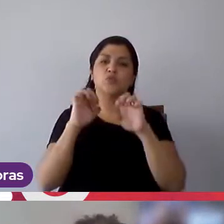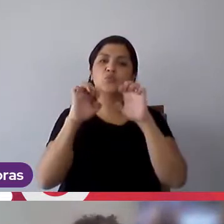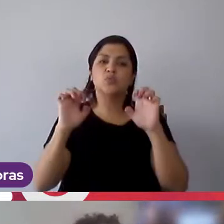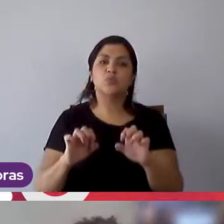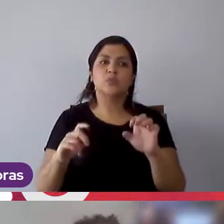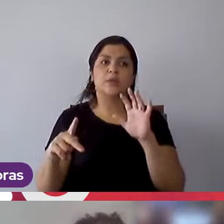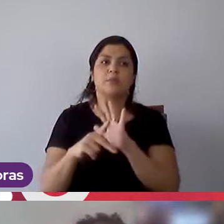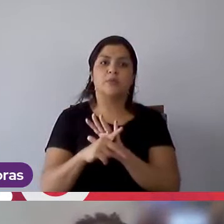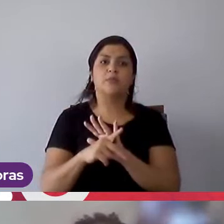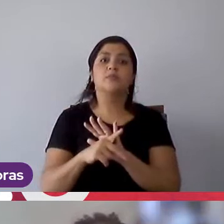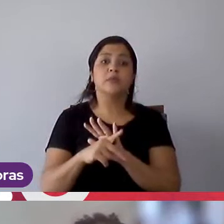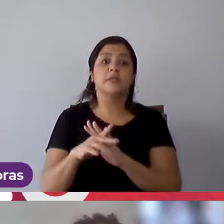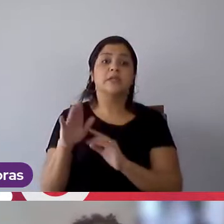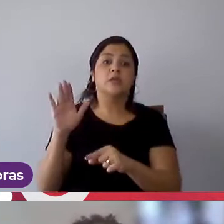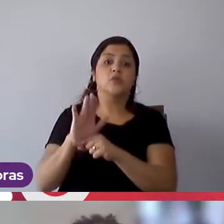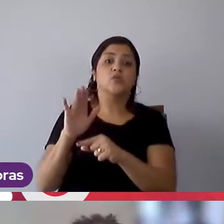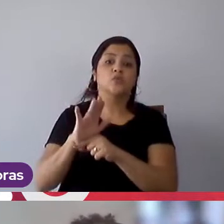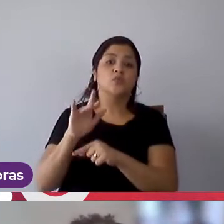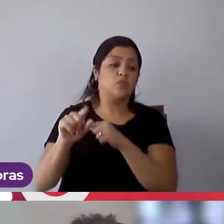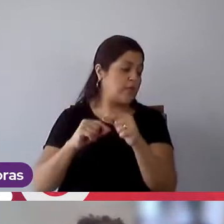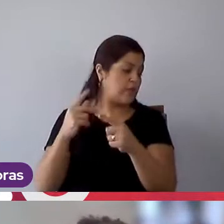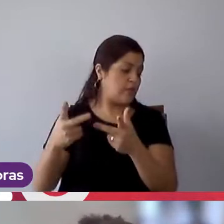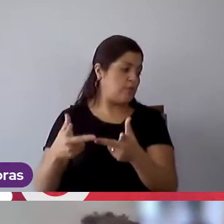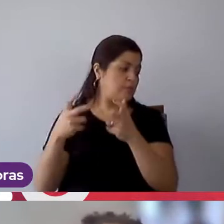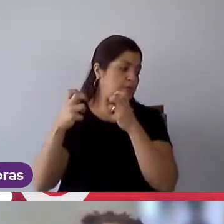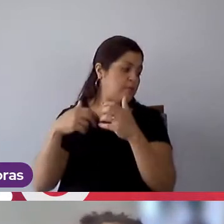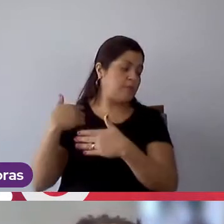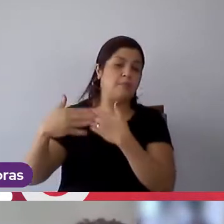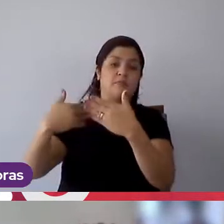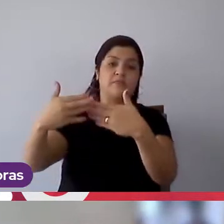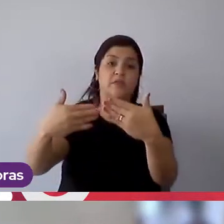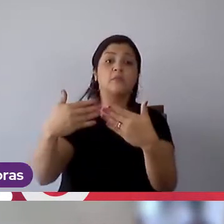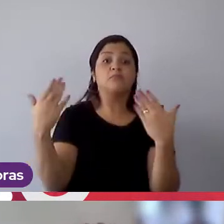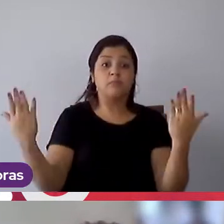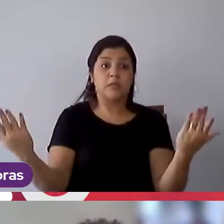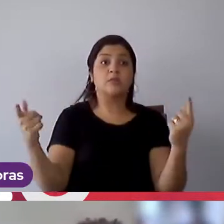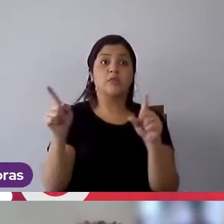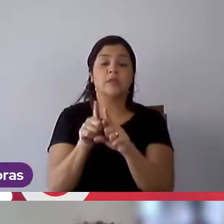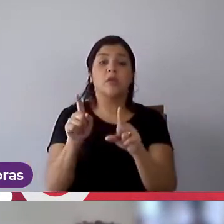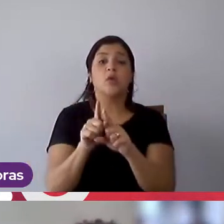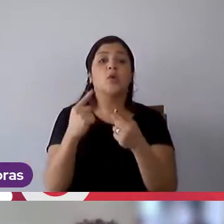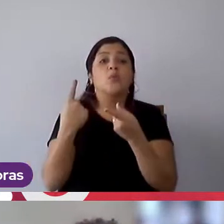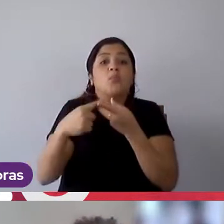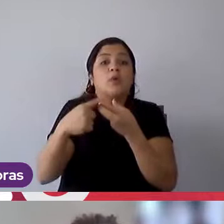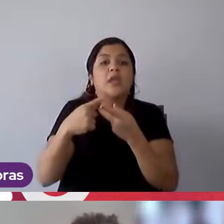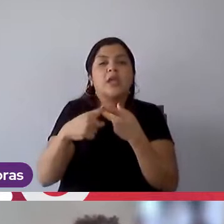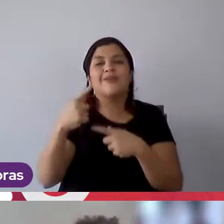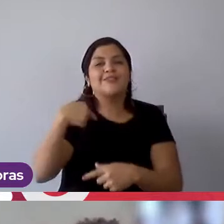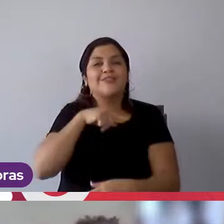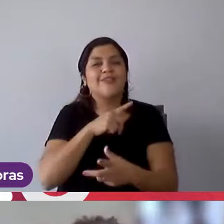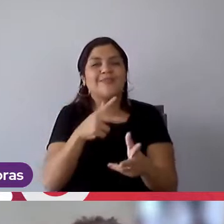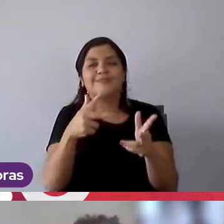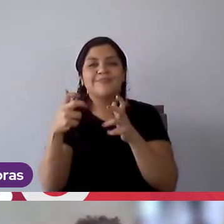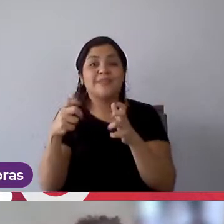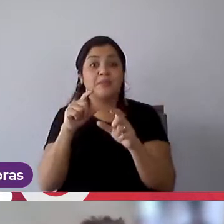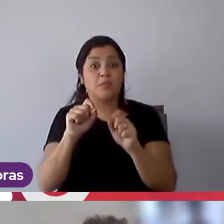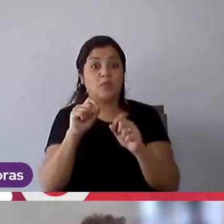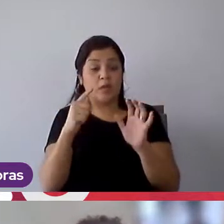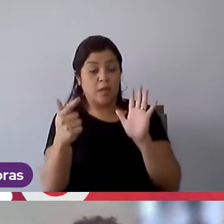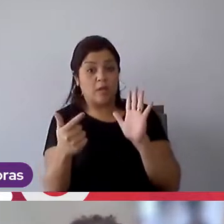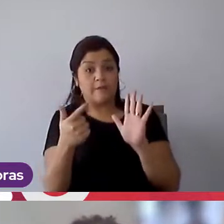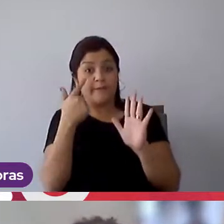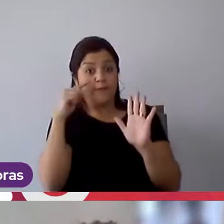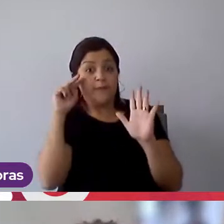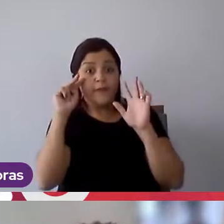o que ajuda também a você perceber o seu desenvolvimento, viu, Cacá, porque quando nós conseguimos olhar ali no papel, né, na